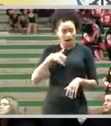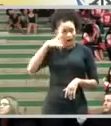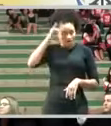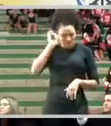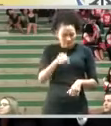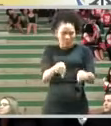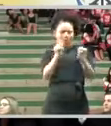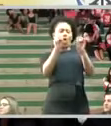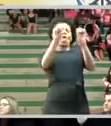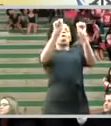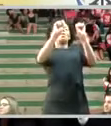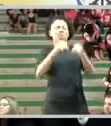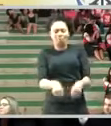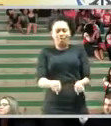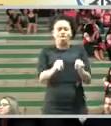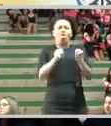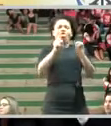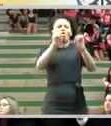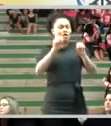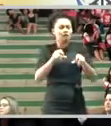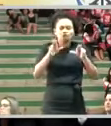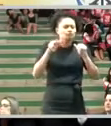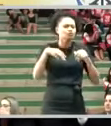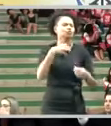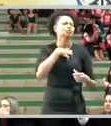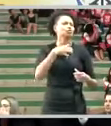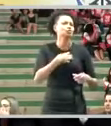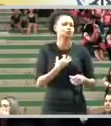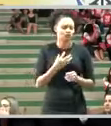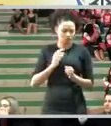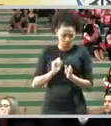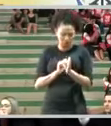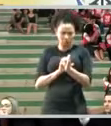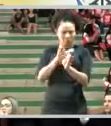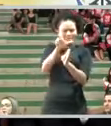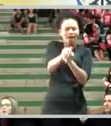cois, porque elas nunca tinham sentido peso no ombro.